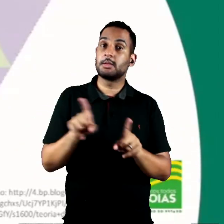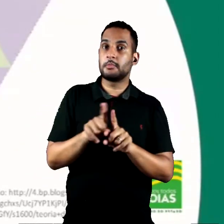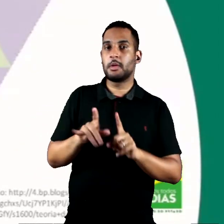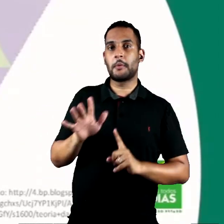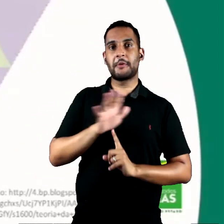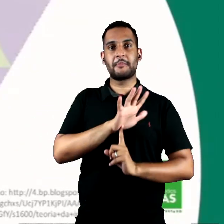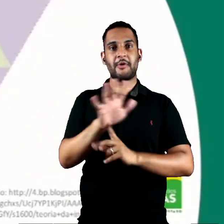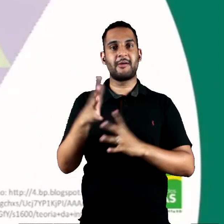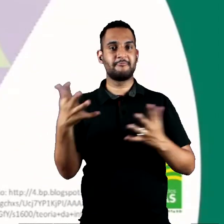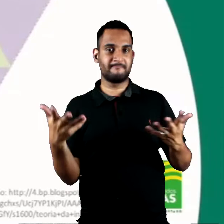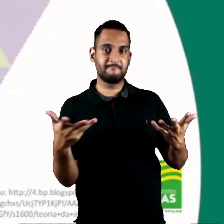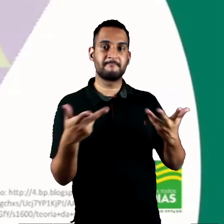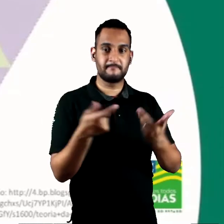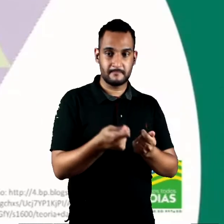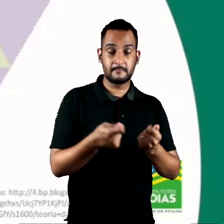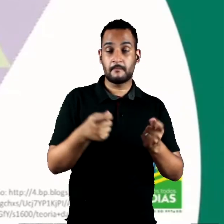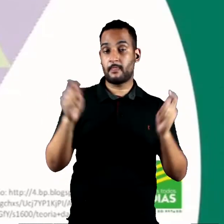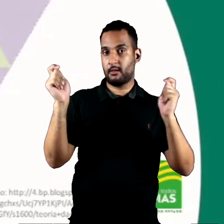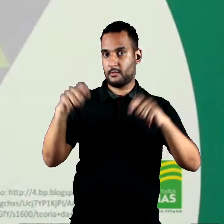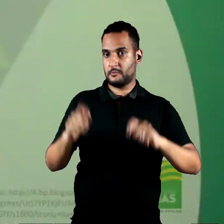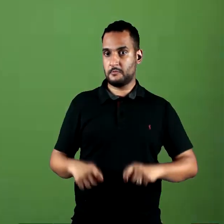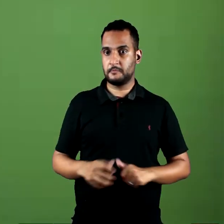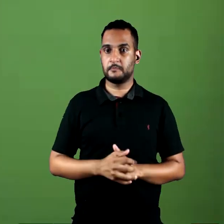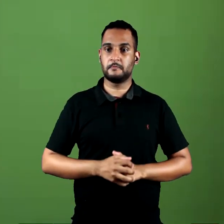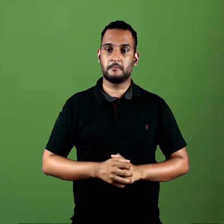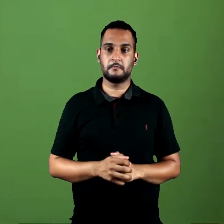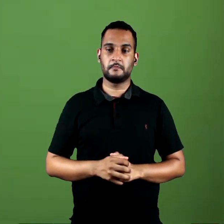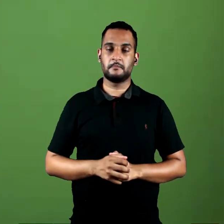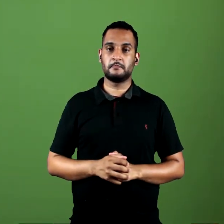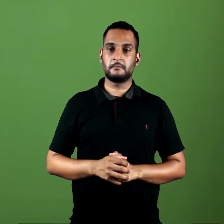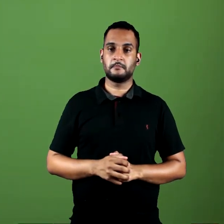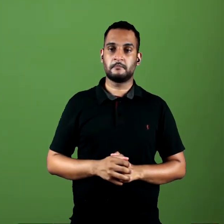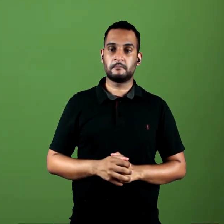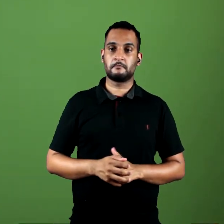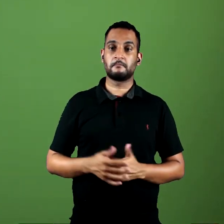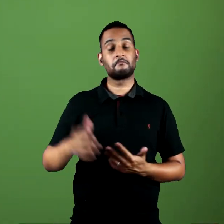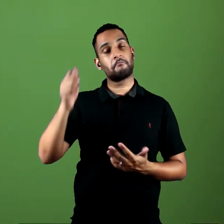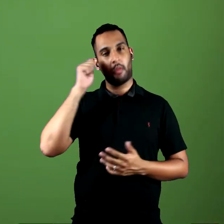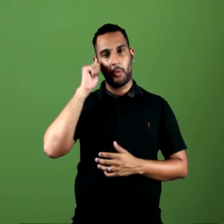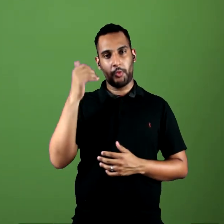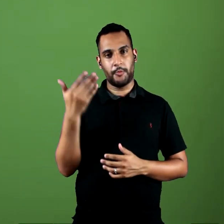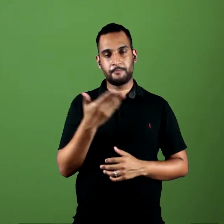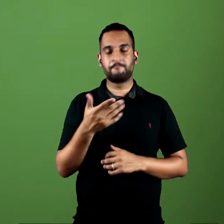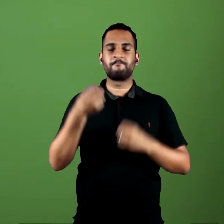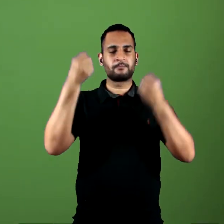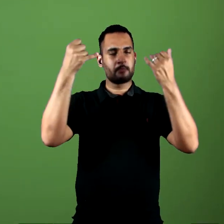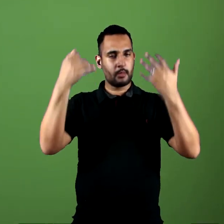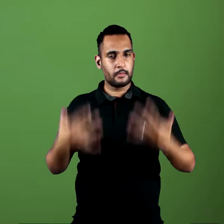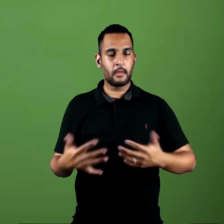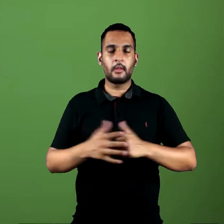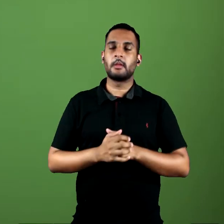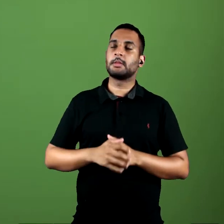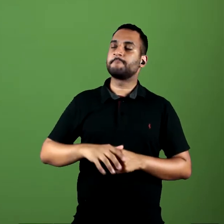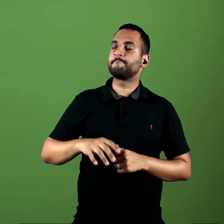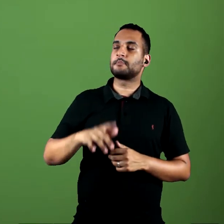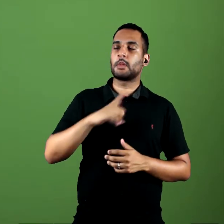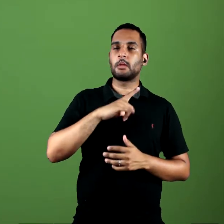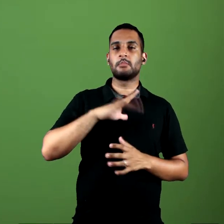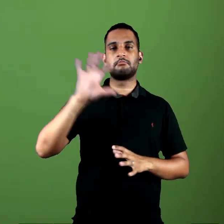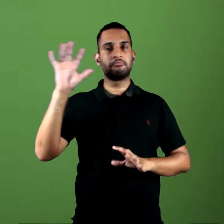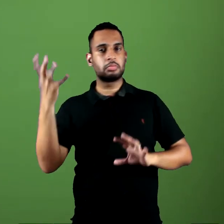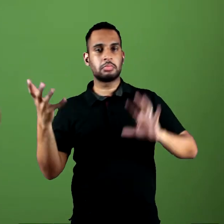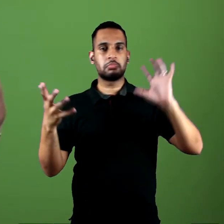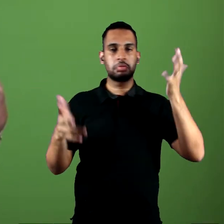demonstrar suas aptidões e competências. Steinberg enfatiza que diferentes